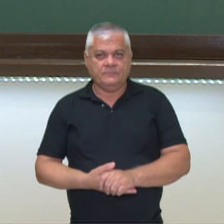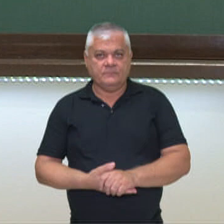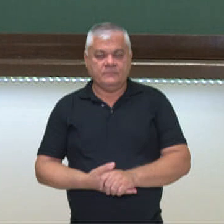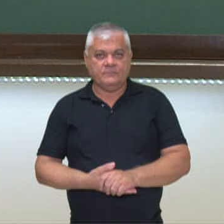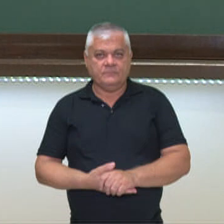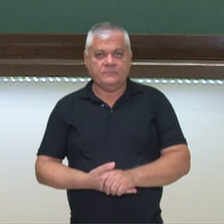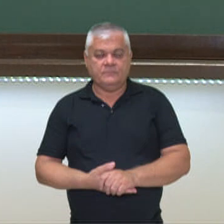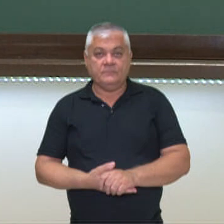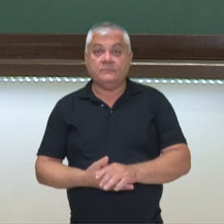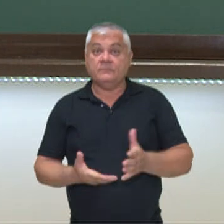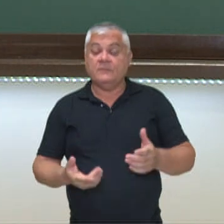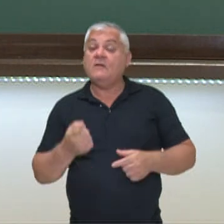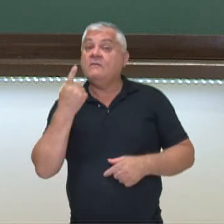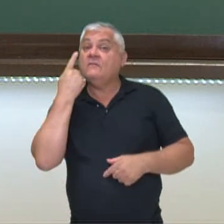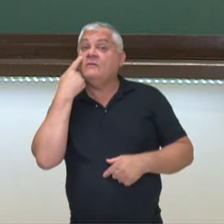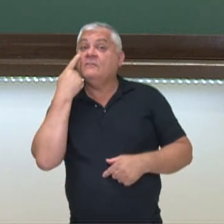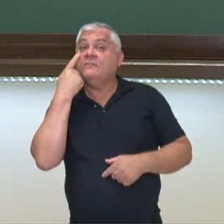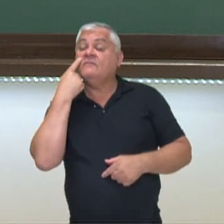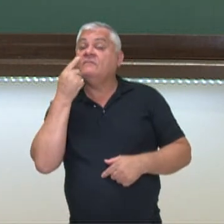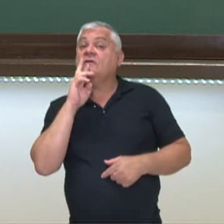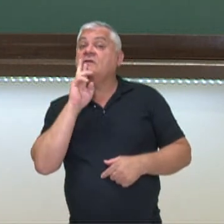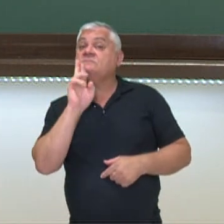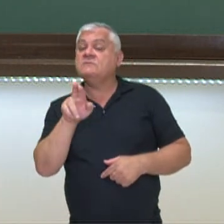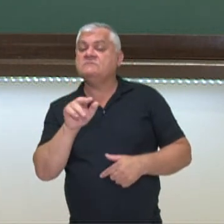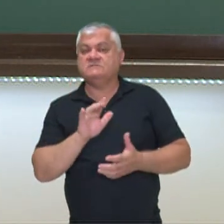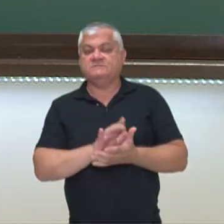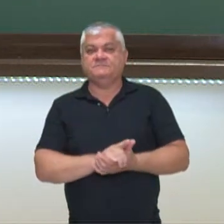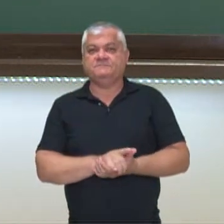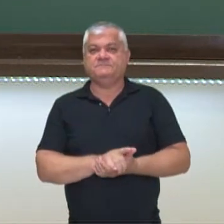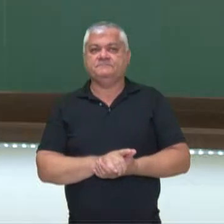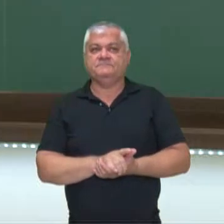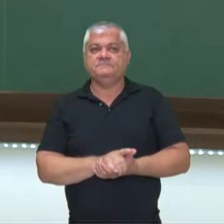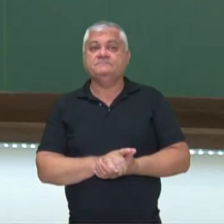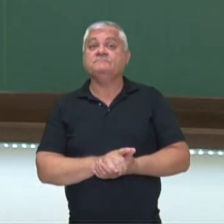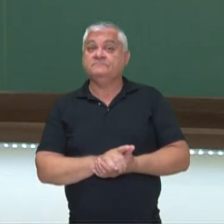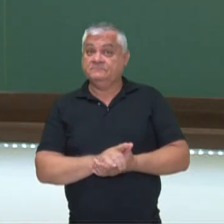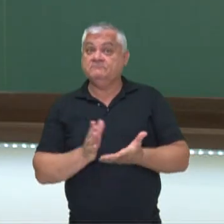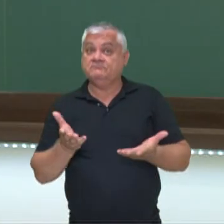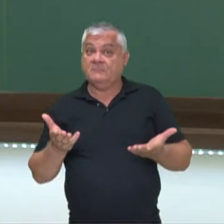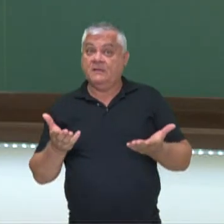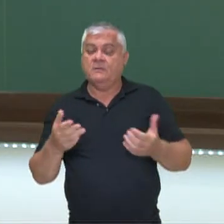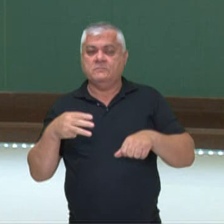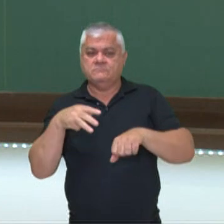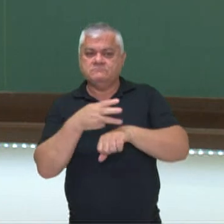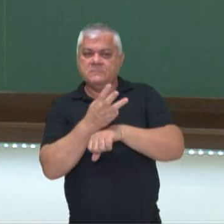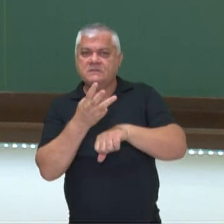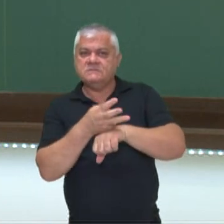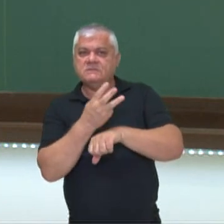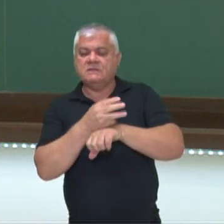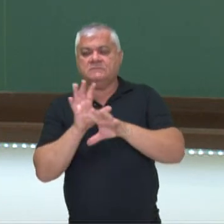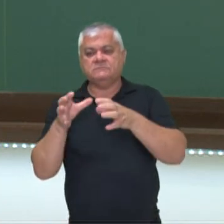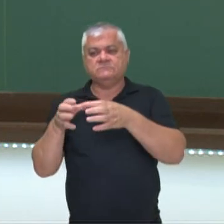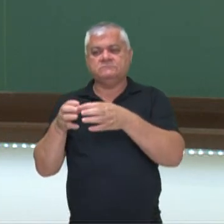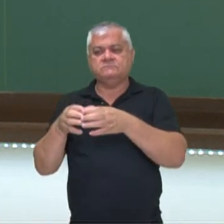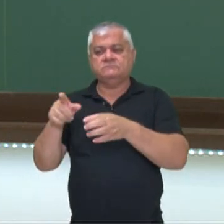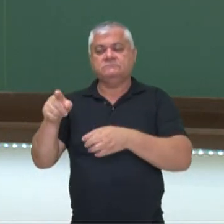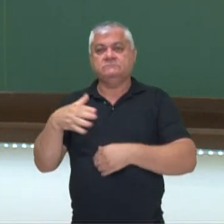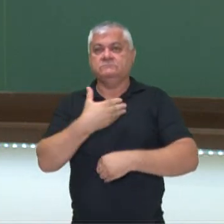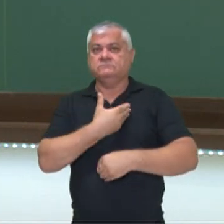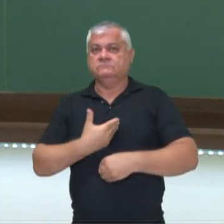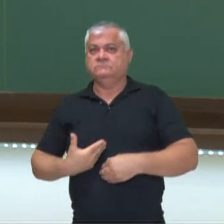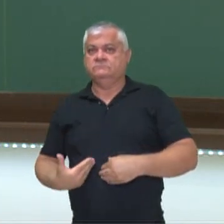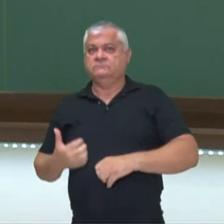A ver, então, vamos aí a corrigir? Muito bem. Então, as mensagens, se você fosse mandar uma mensagem para autoridades